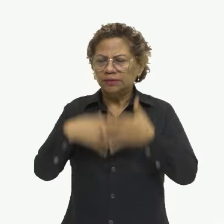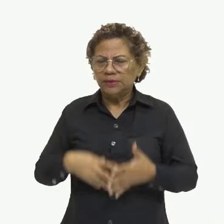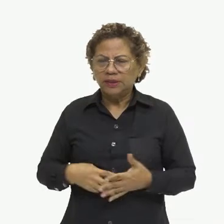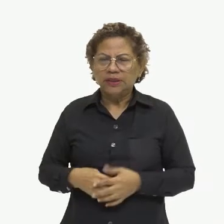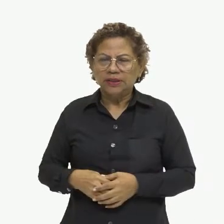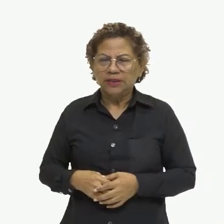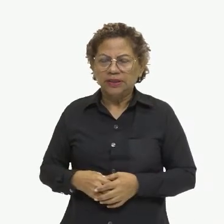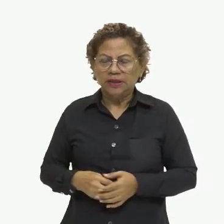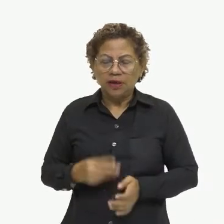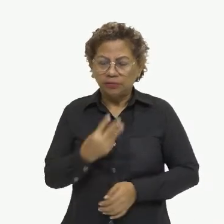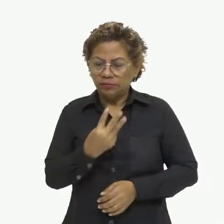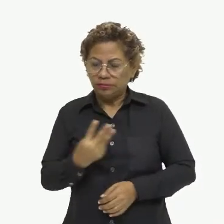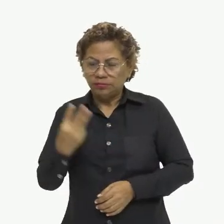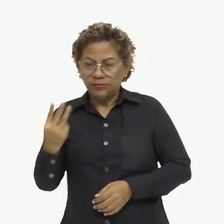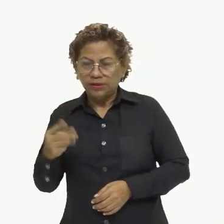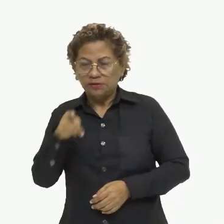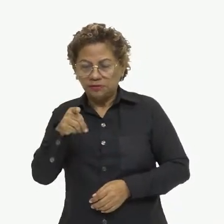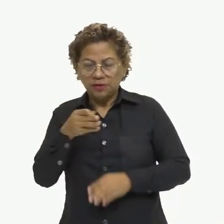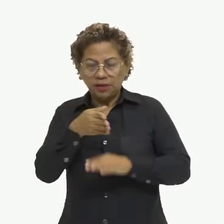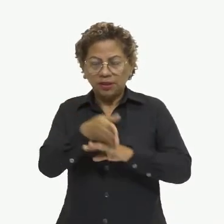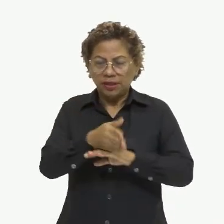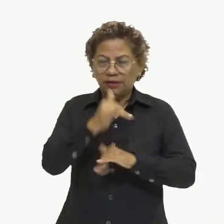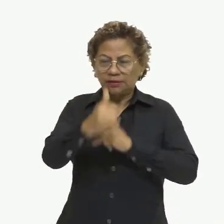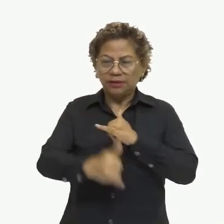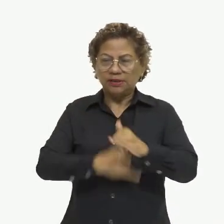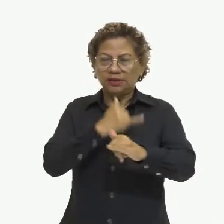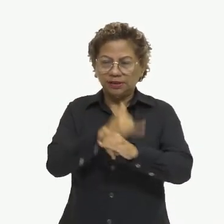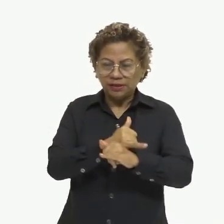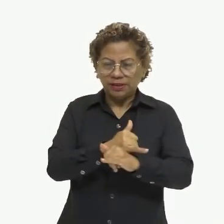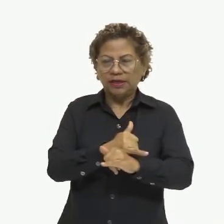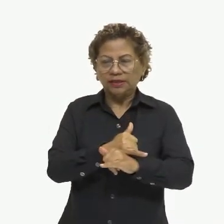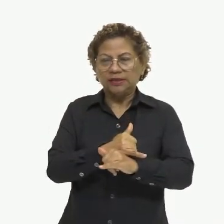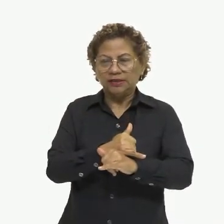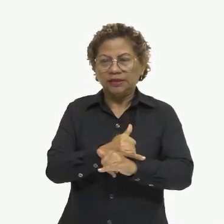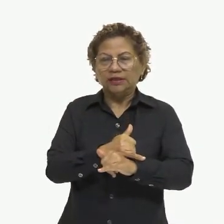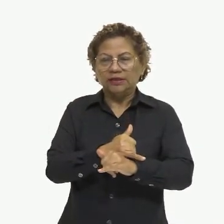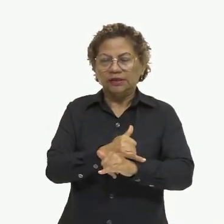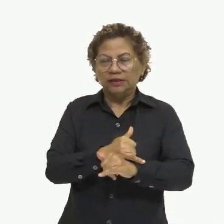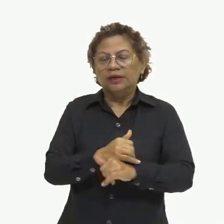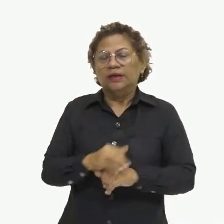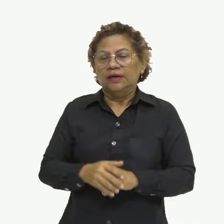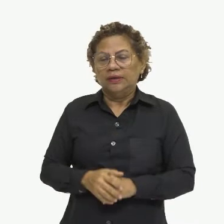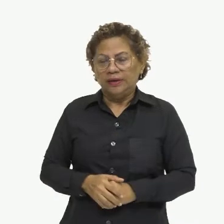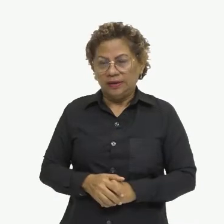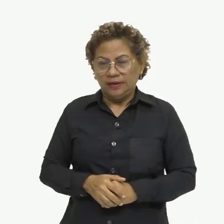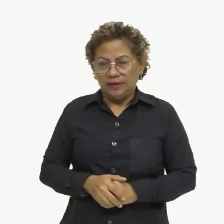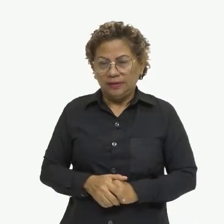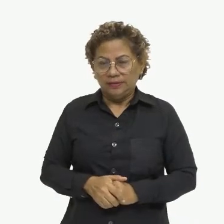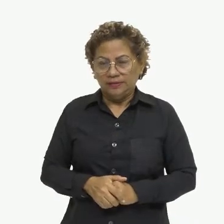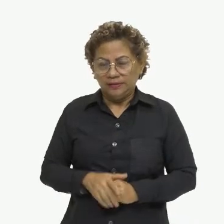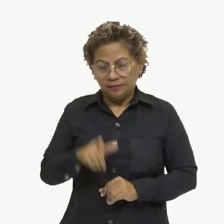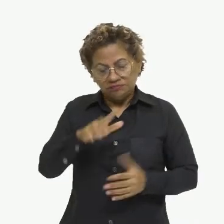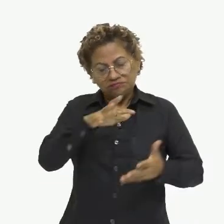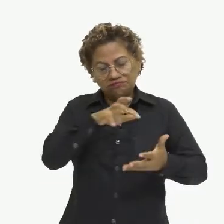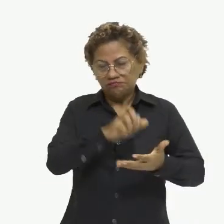conseguir fazer o pedido da sua taxa de isenção, né, para prestar o